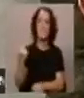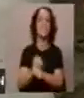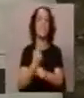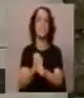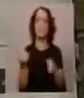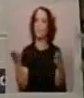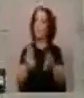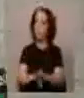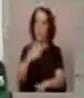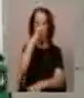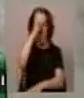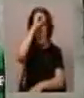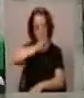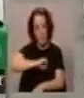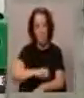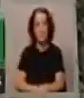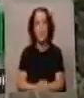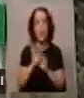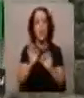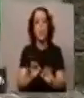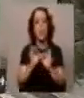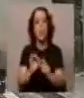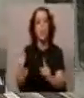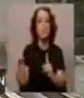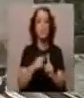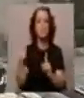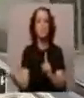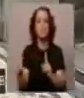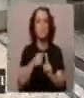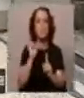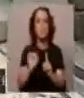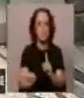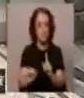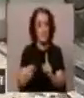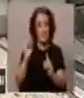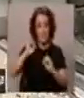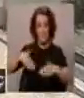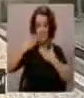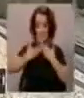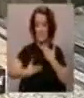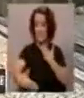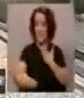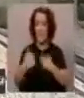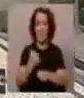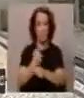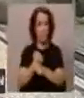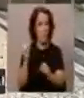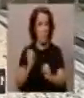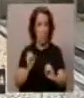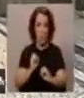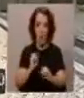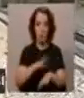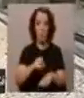Ambulatórios esteve, desde o início da semana, sem funcionar devido exatamente a esta greve. Ricardo Correia é enfermeiro aqui na